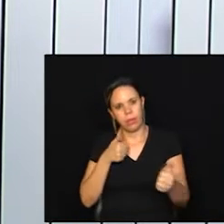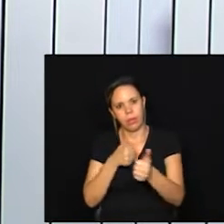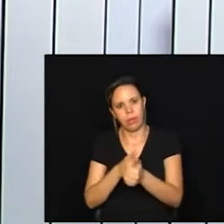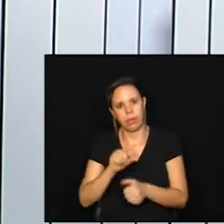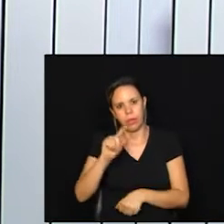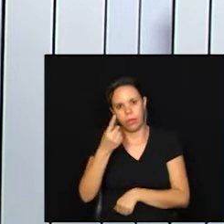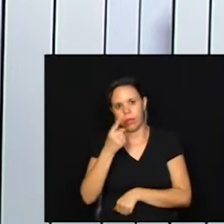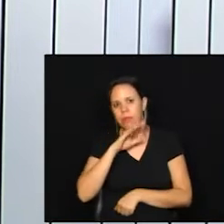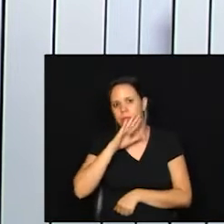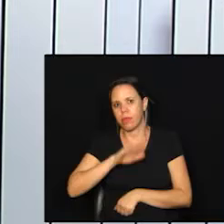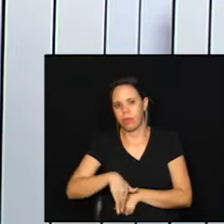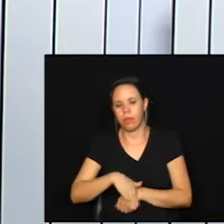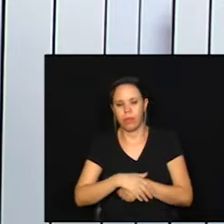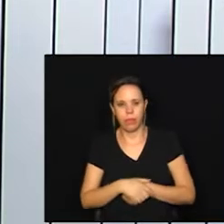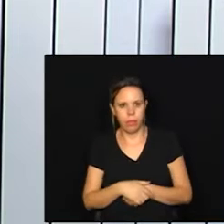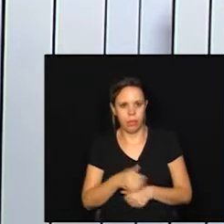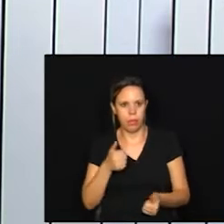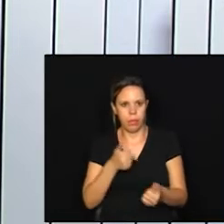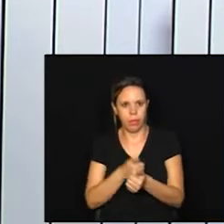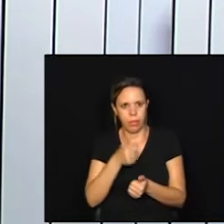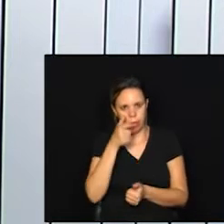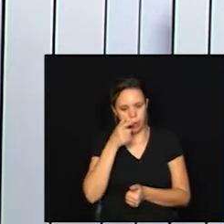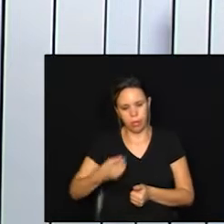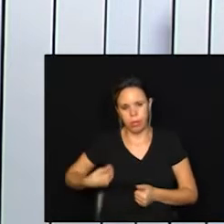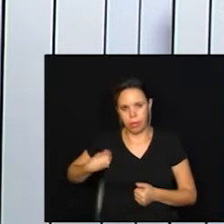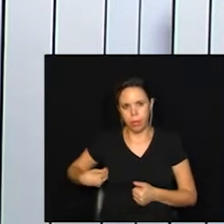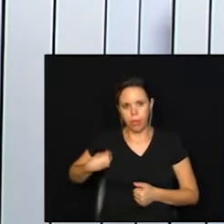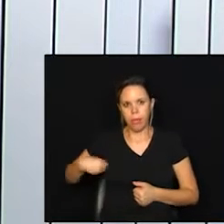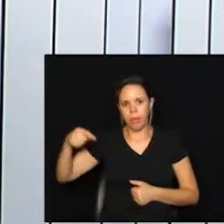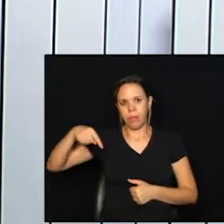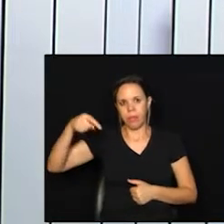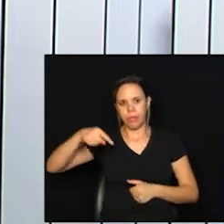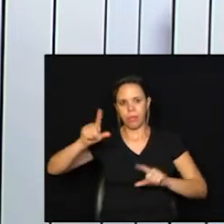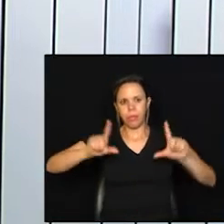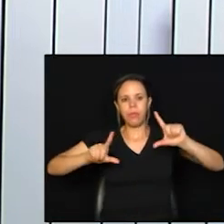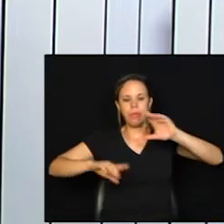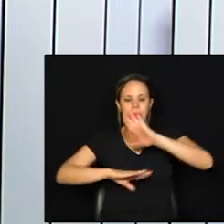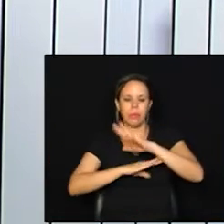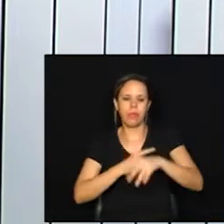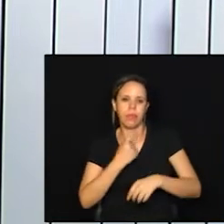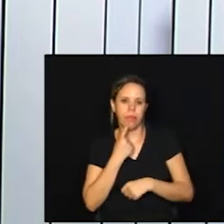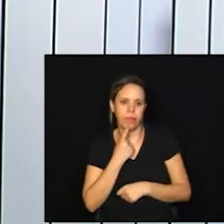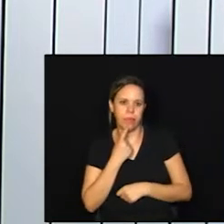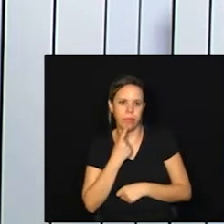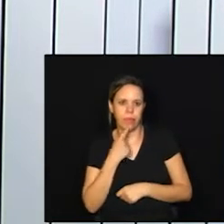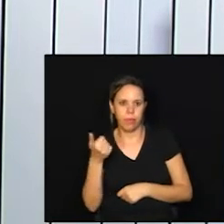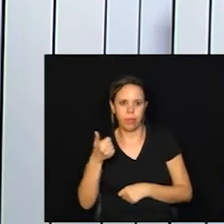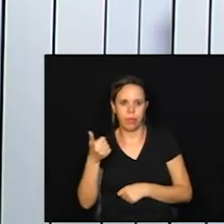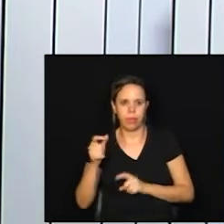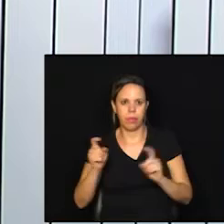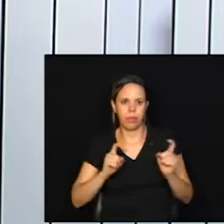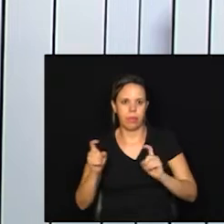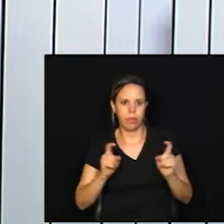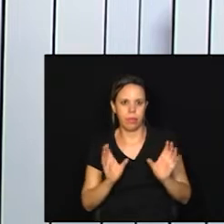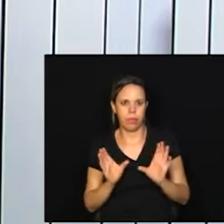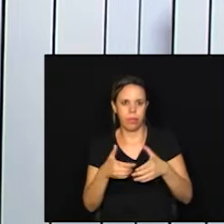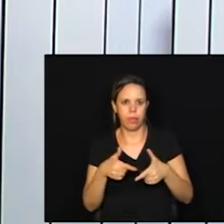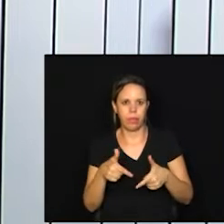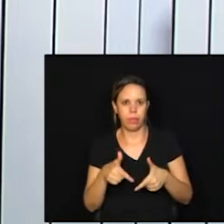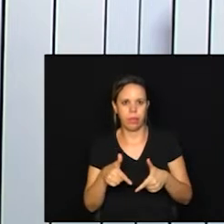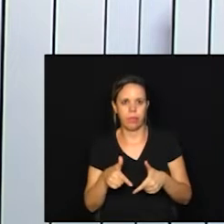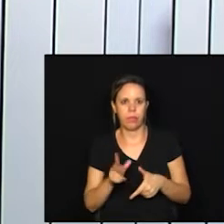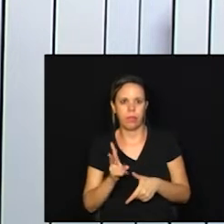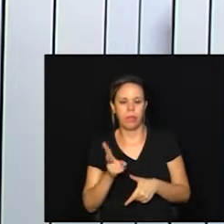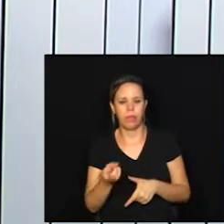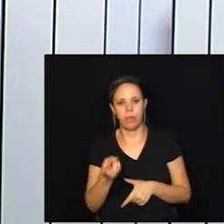em 13h, você acompanha ao vivo aqui na TV Câmara Campinas a primeira reunião da Comissão